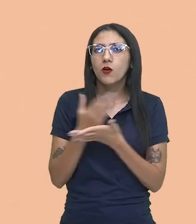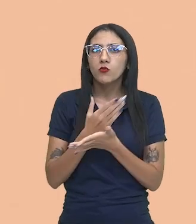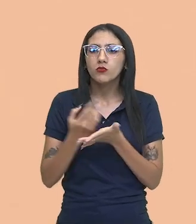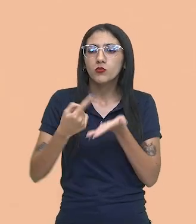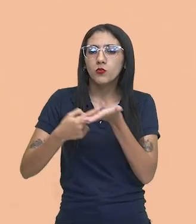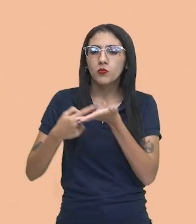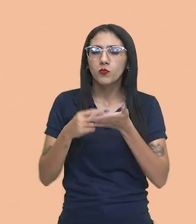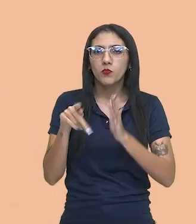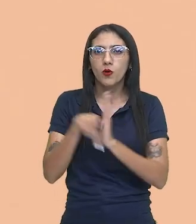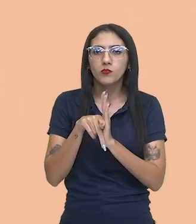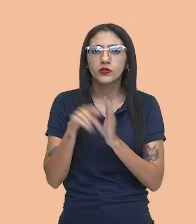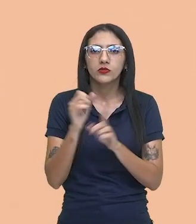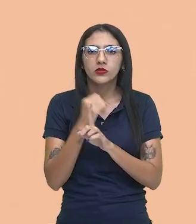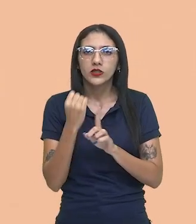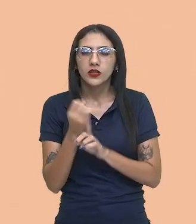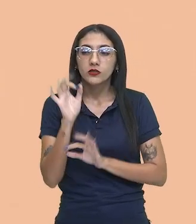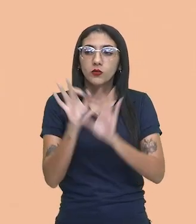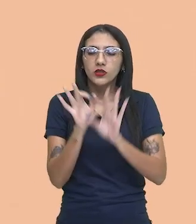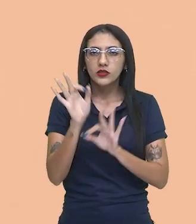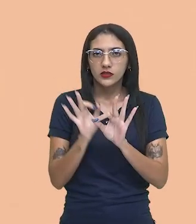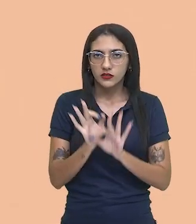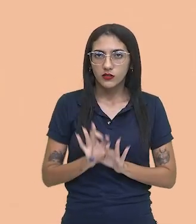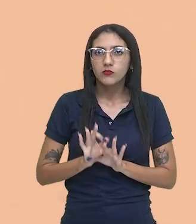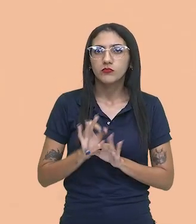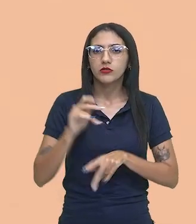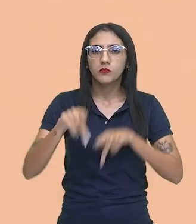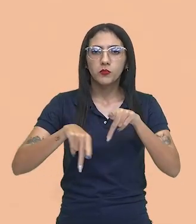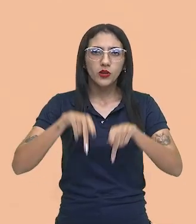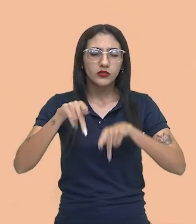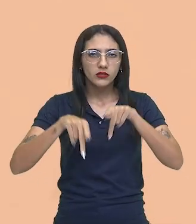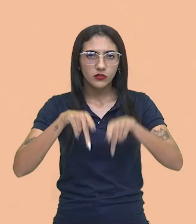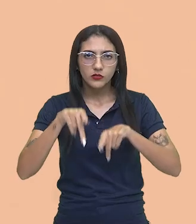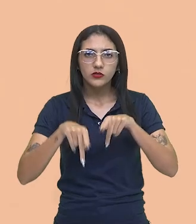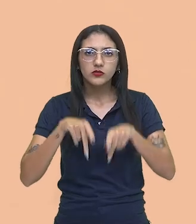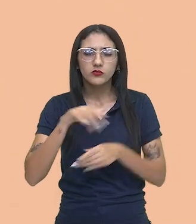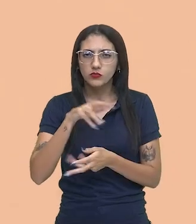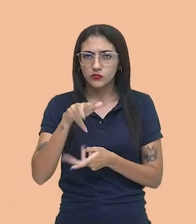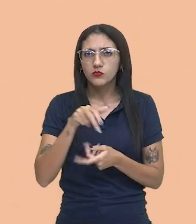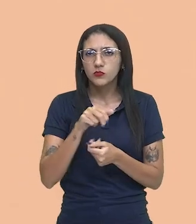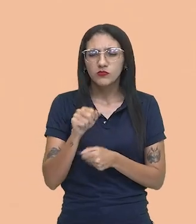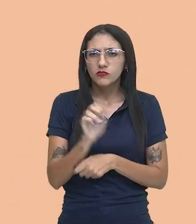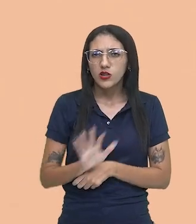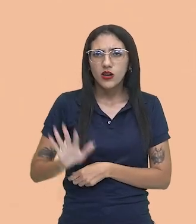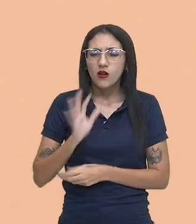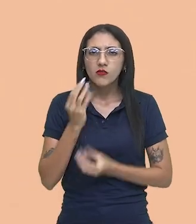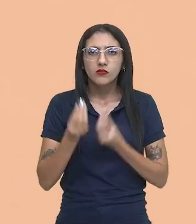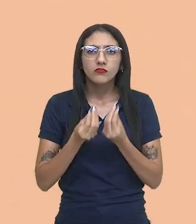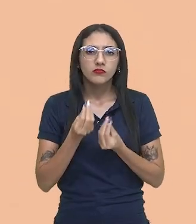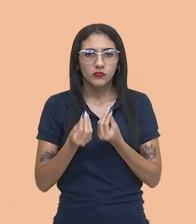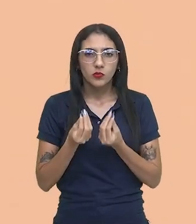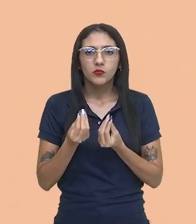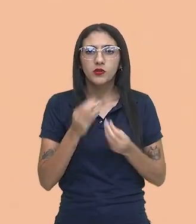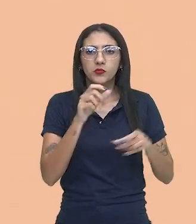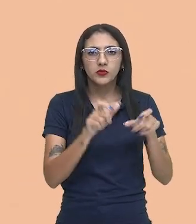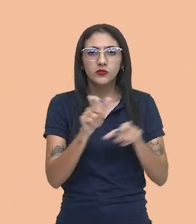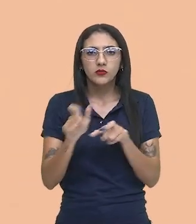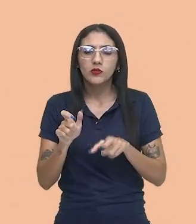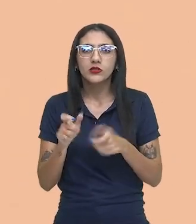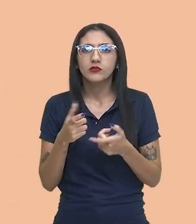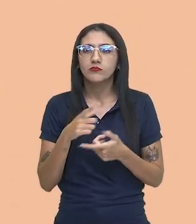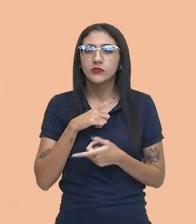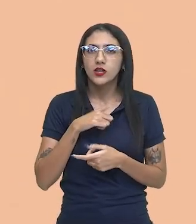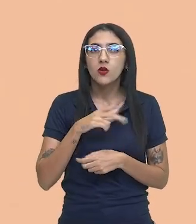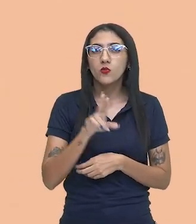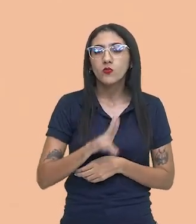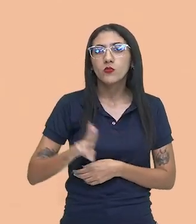entre as pessoas, as organizações, entre os seres humanos de maneira geral, como que as pessoas estão usando isso aqui,